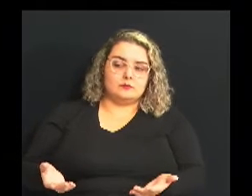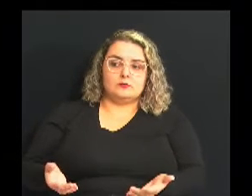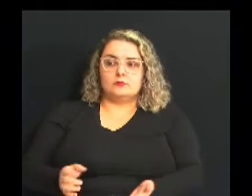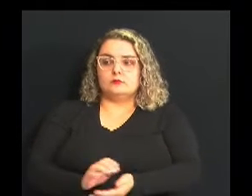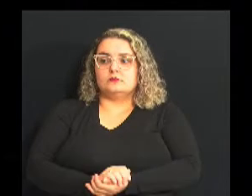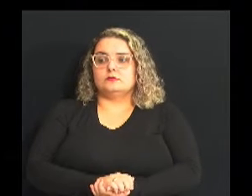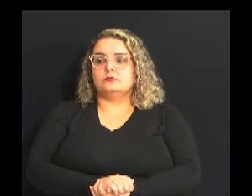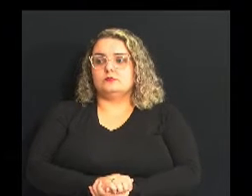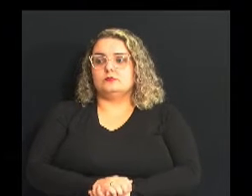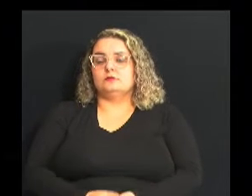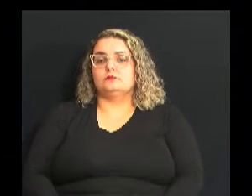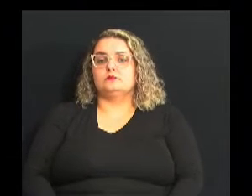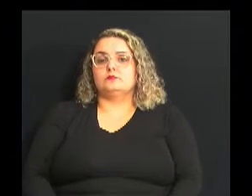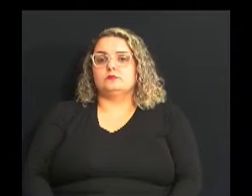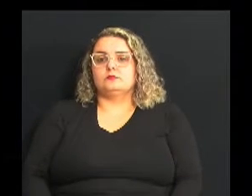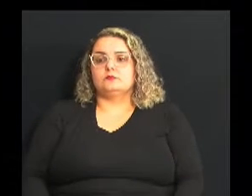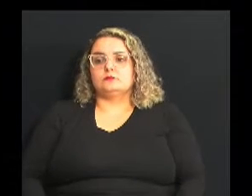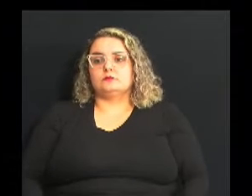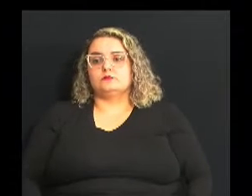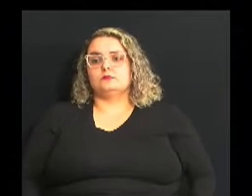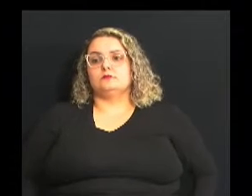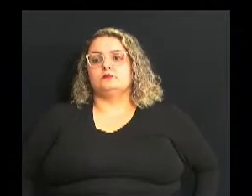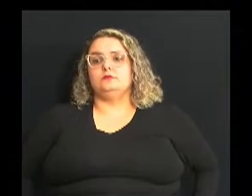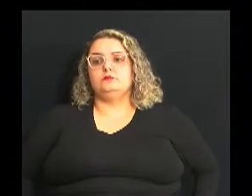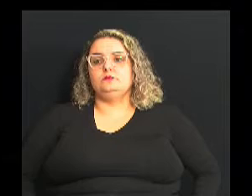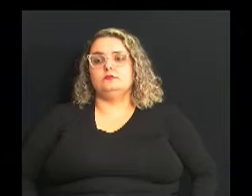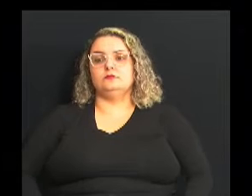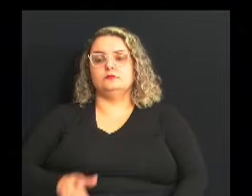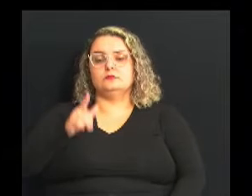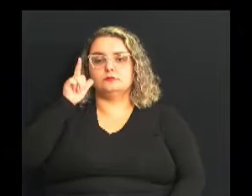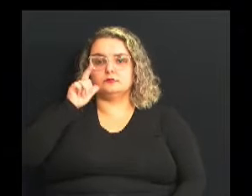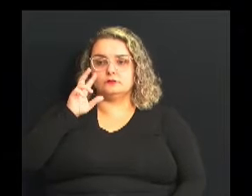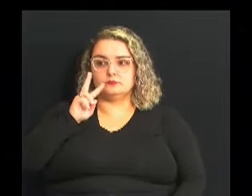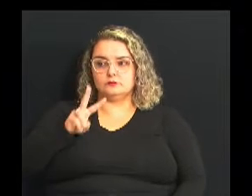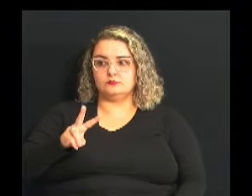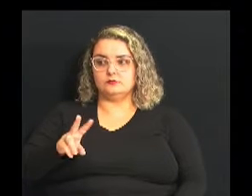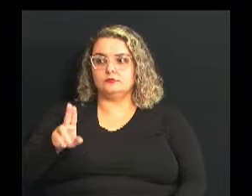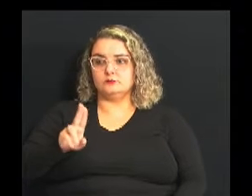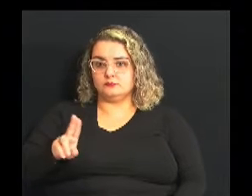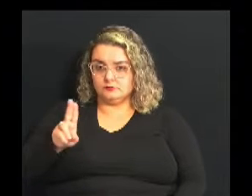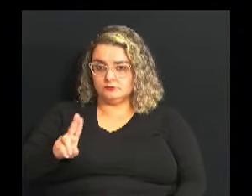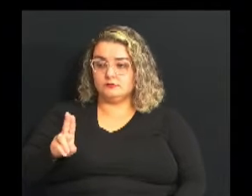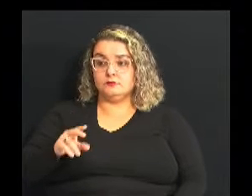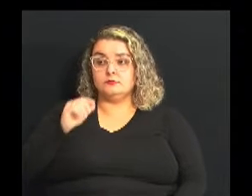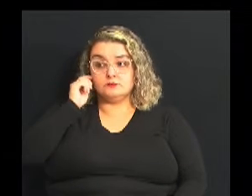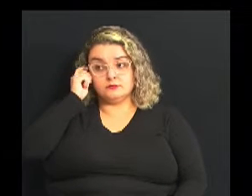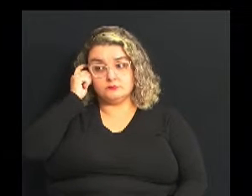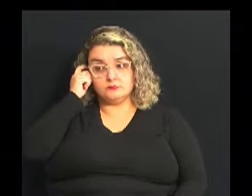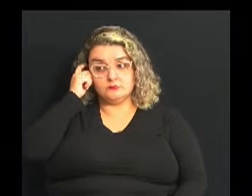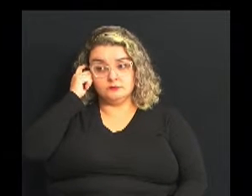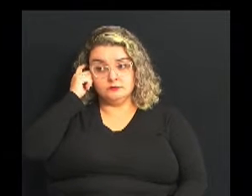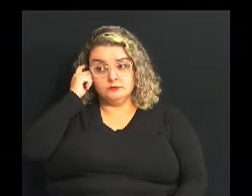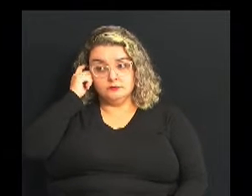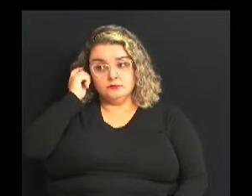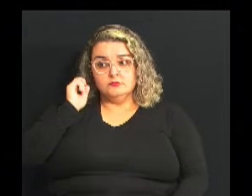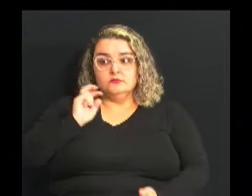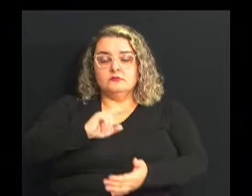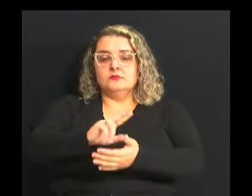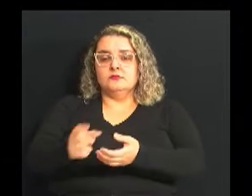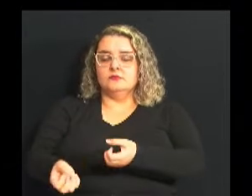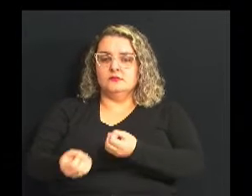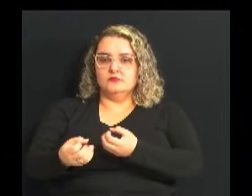Consegue ver os usuários, né, que são logados, enfim. Uma série de informação que ajuda a gente para resolver os problemas dos